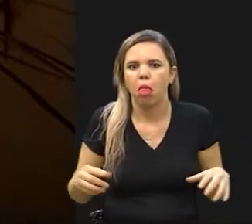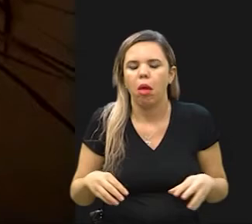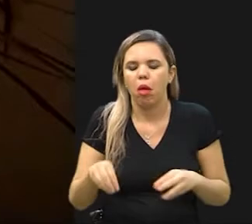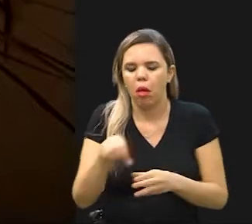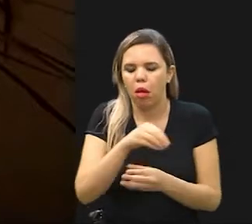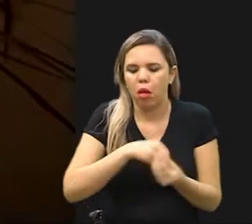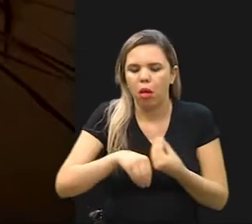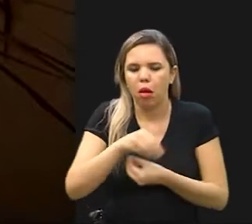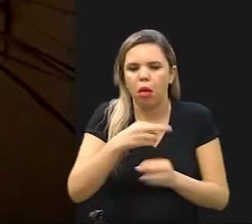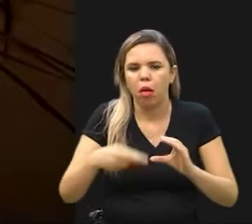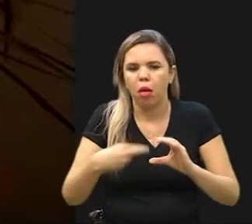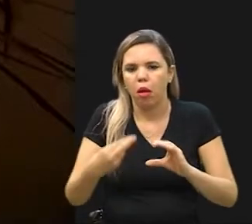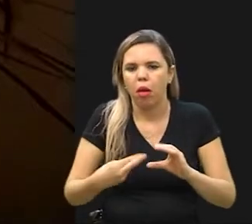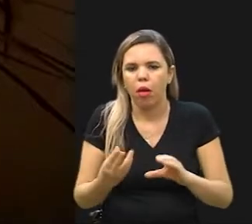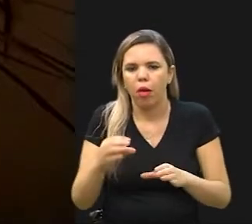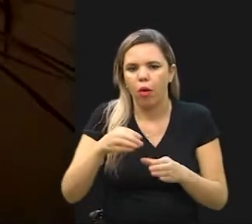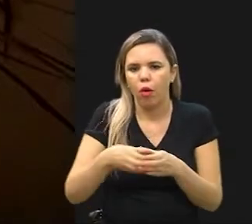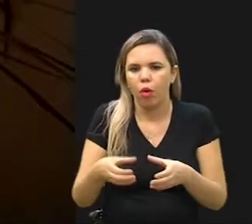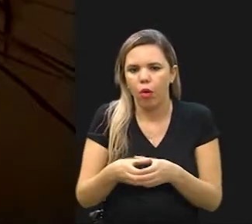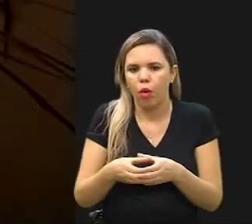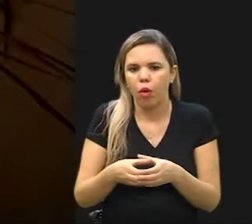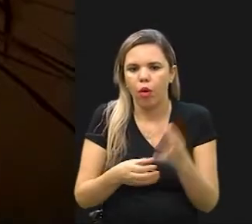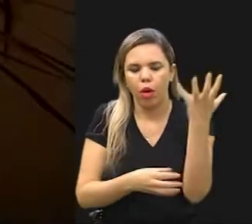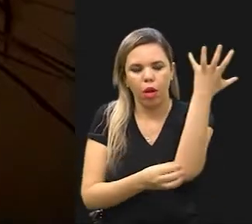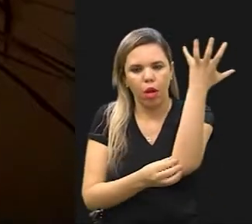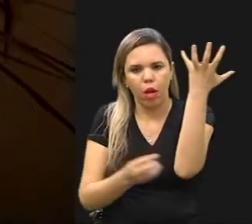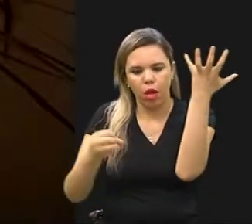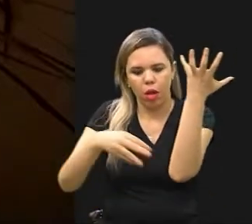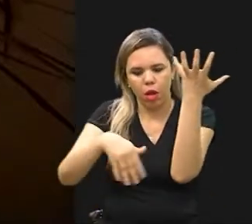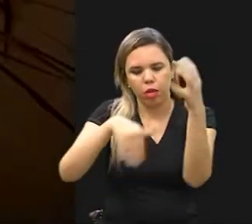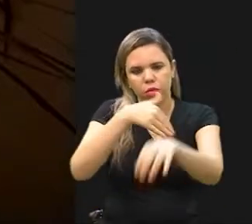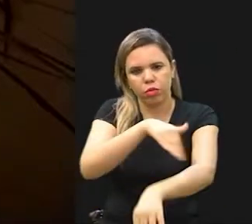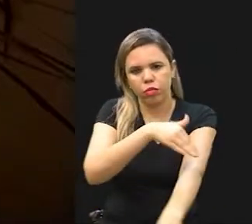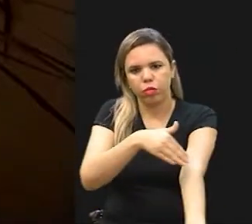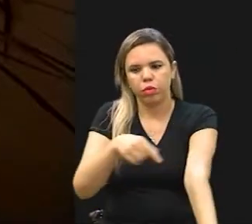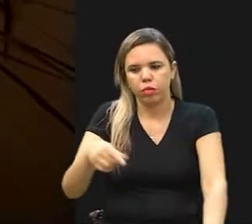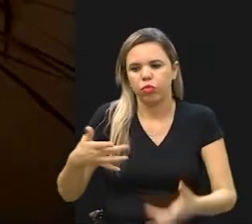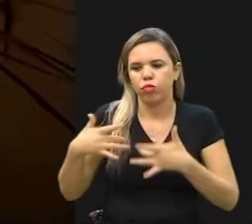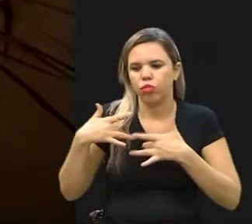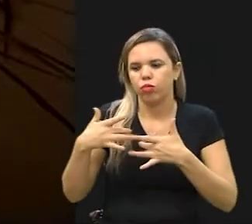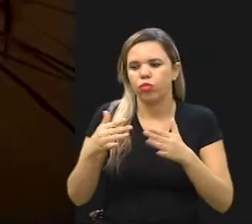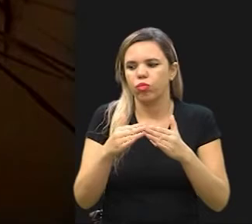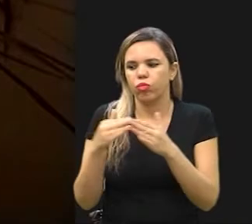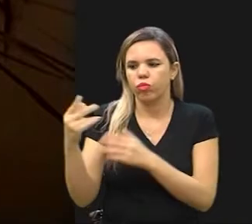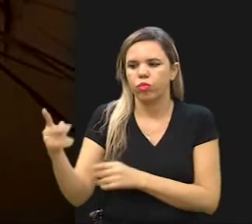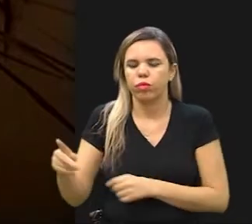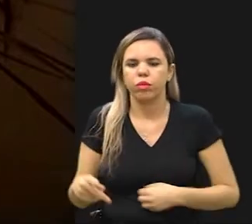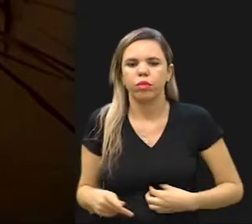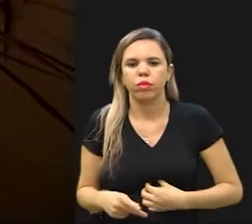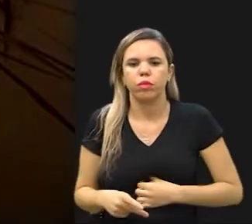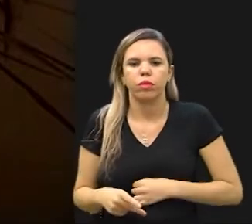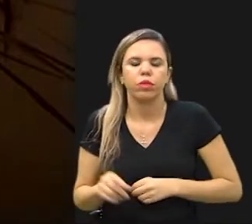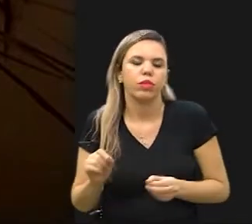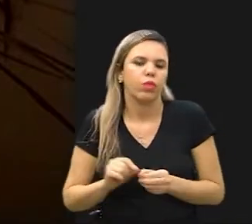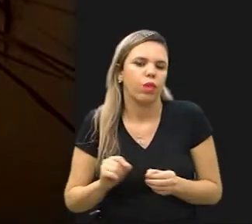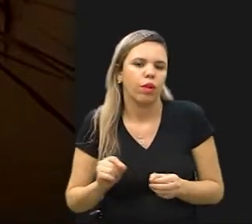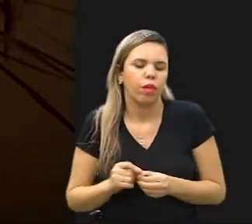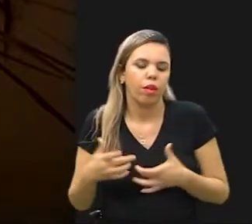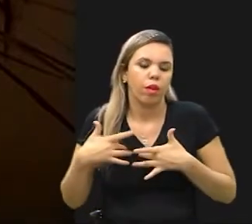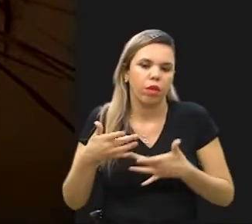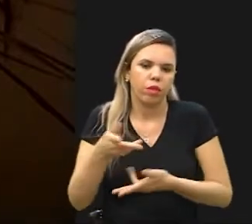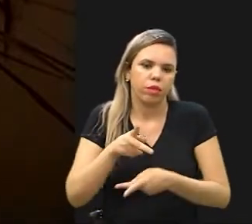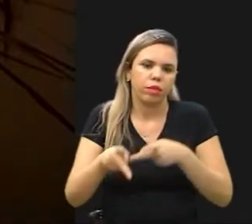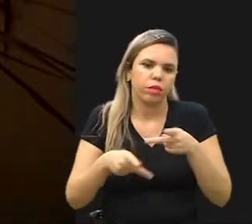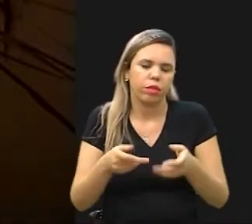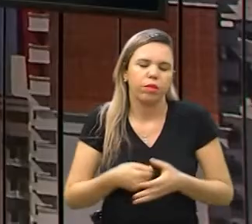adubo, o que eu faço? Você coloca no pé da árvore ali da sua rua, você doa para o seu vizinho, você faz o